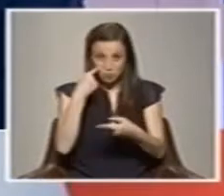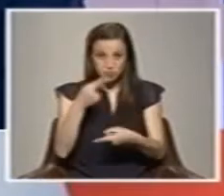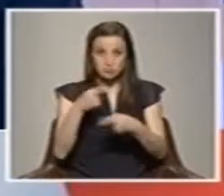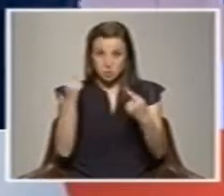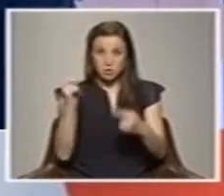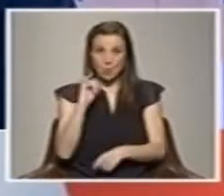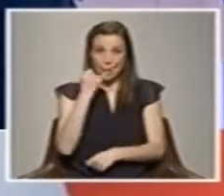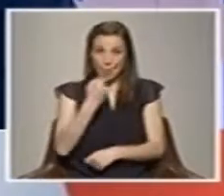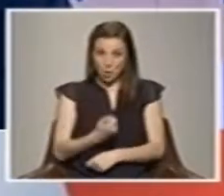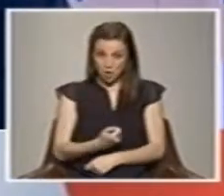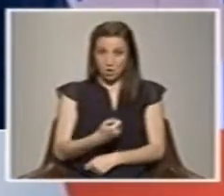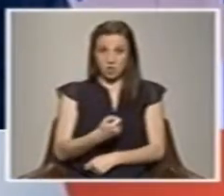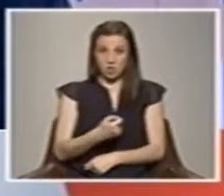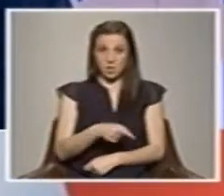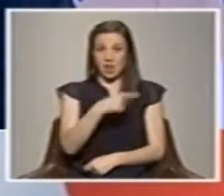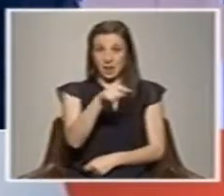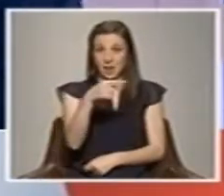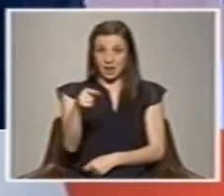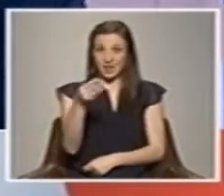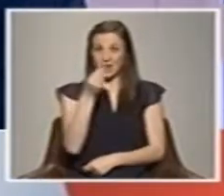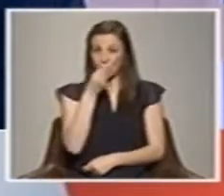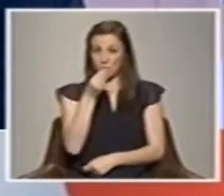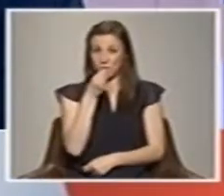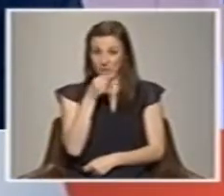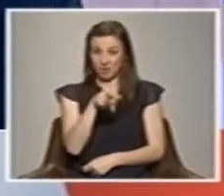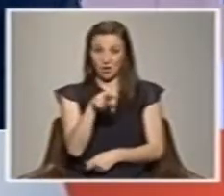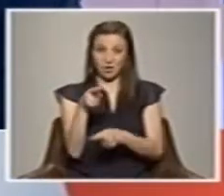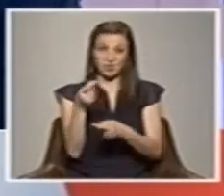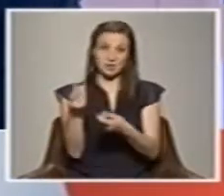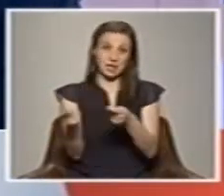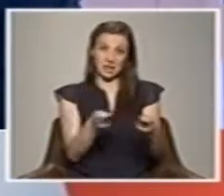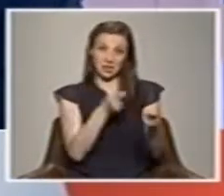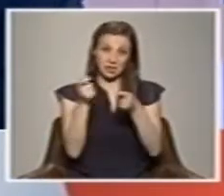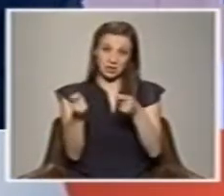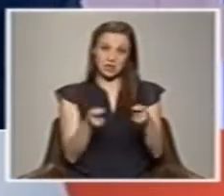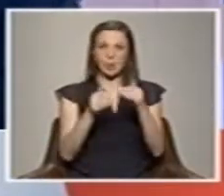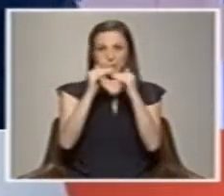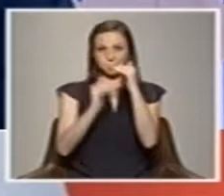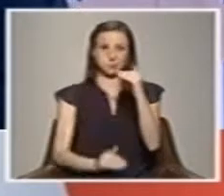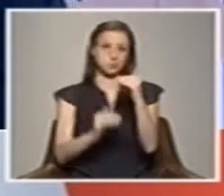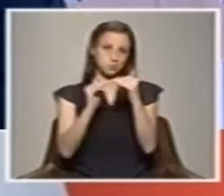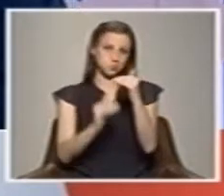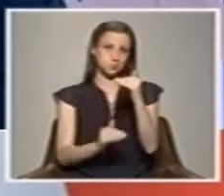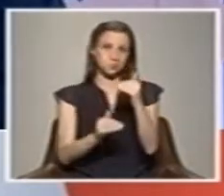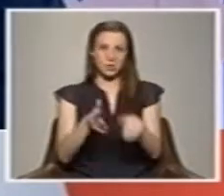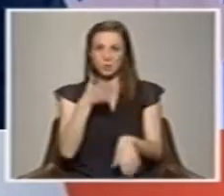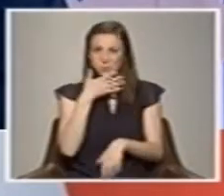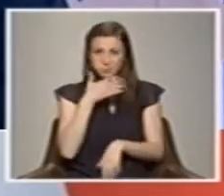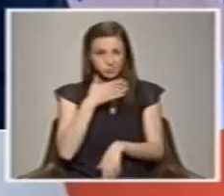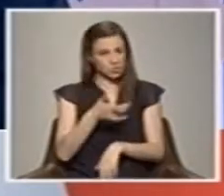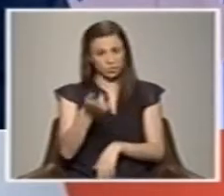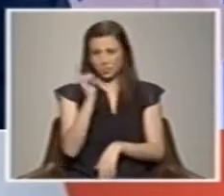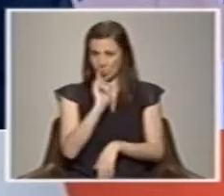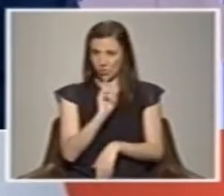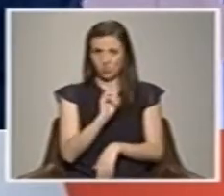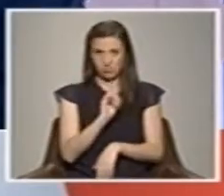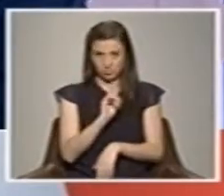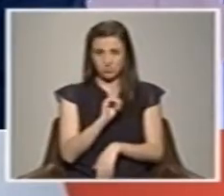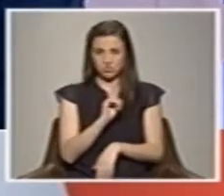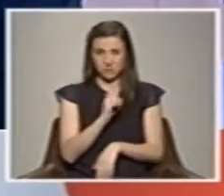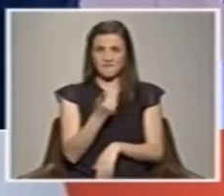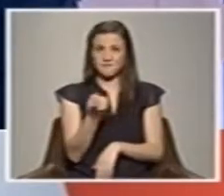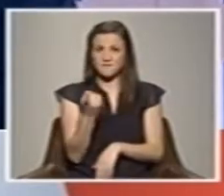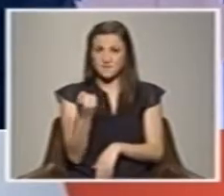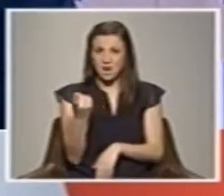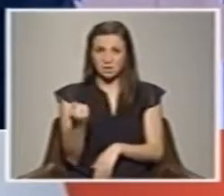que é fornecida nas cantinas é desequilibrada, muitas vezes não é suficiente em algum tipo de nutrientes e, em